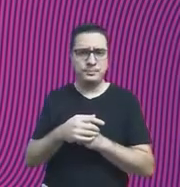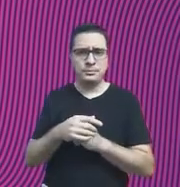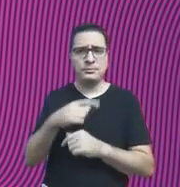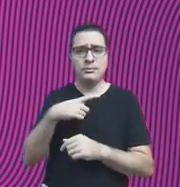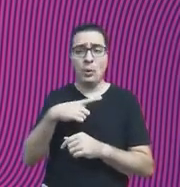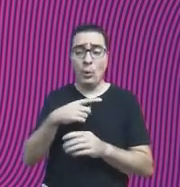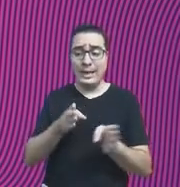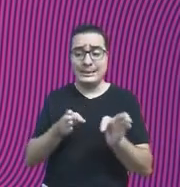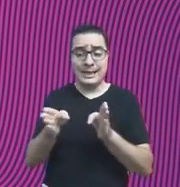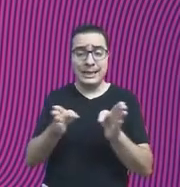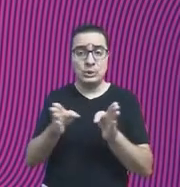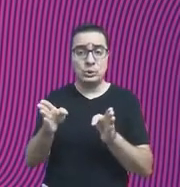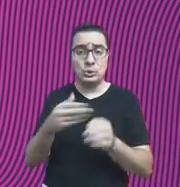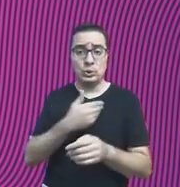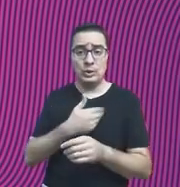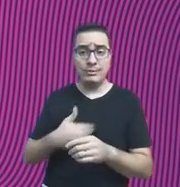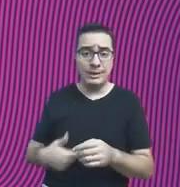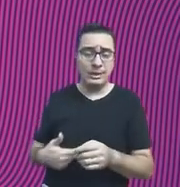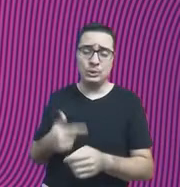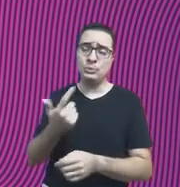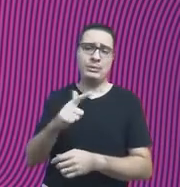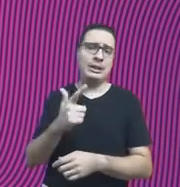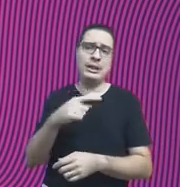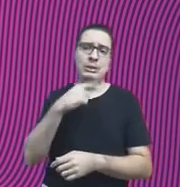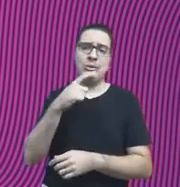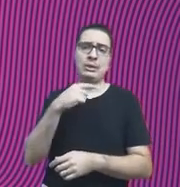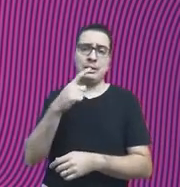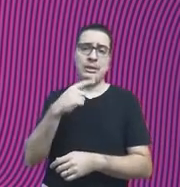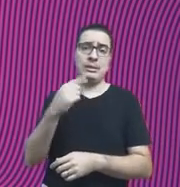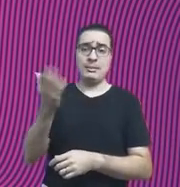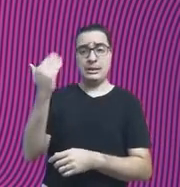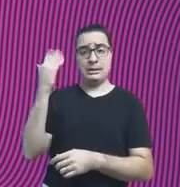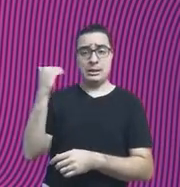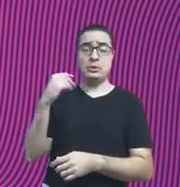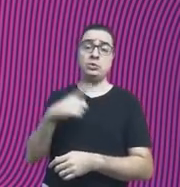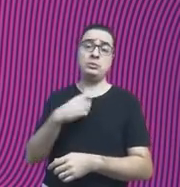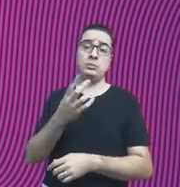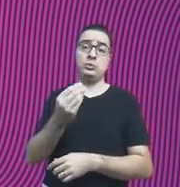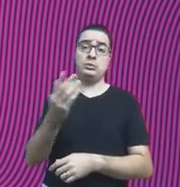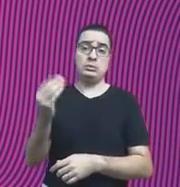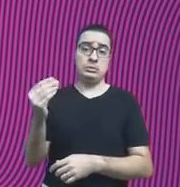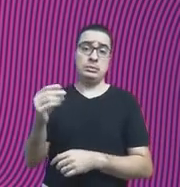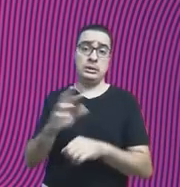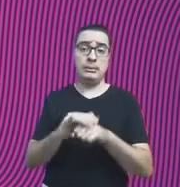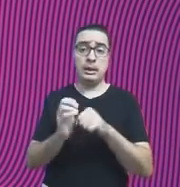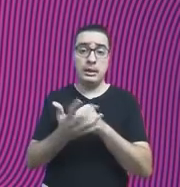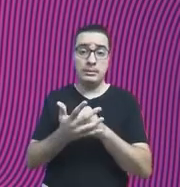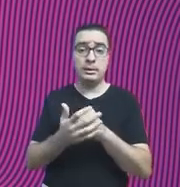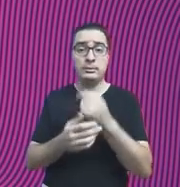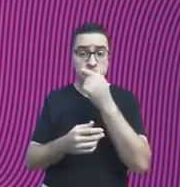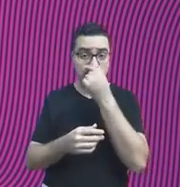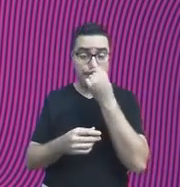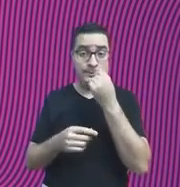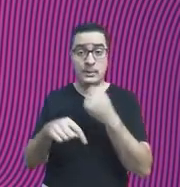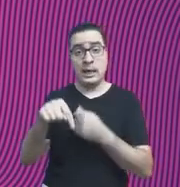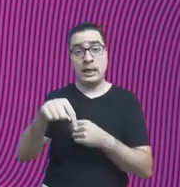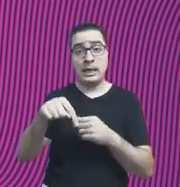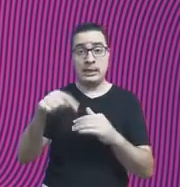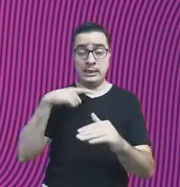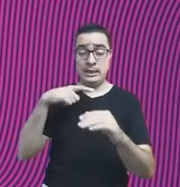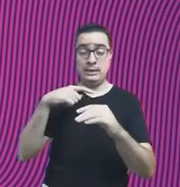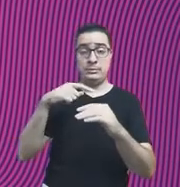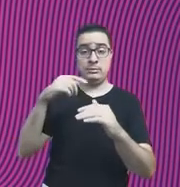diminuiu. Nós temos muito menos acesso hoje do que nós tínhamos antes da pandemia. E veja, aqui no meio, passando aqui no